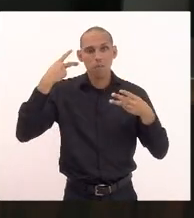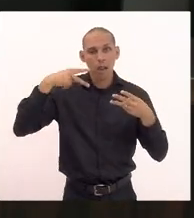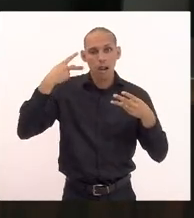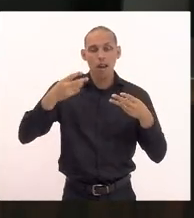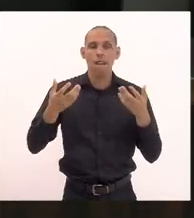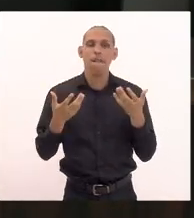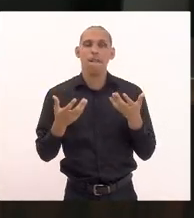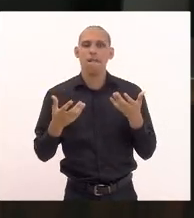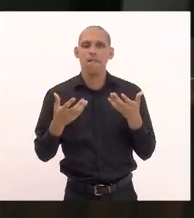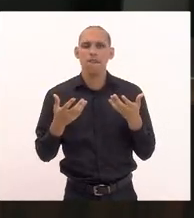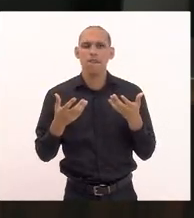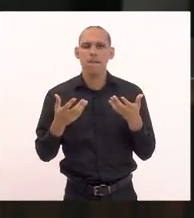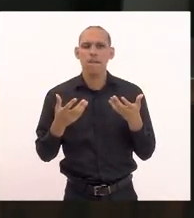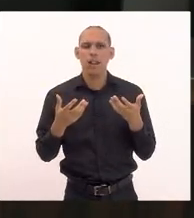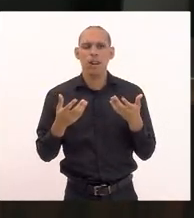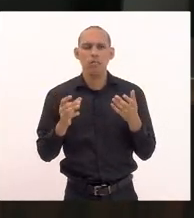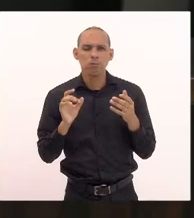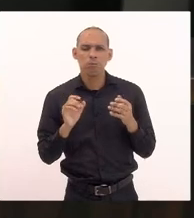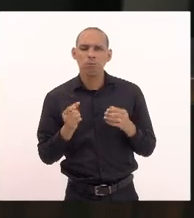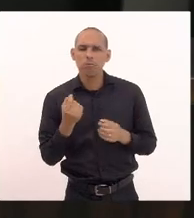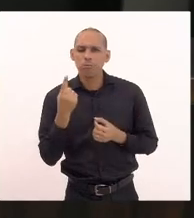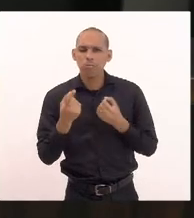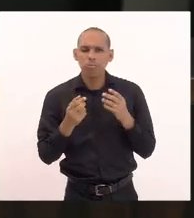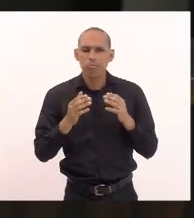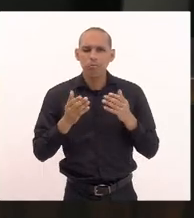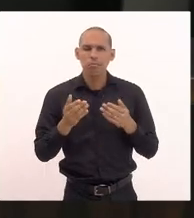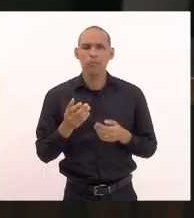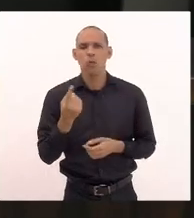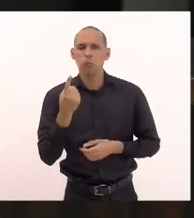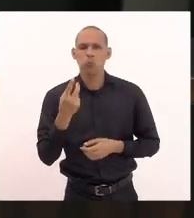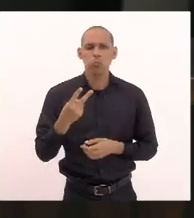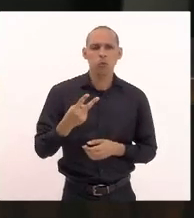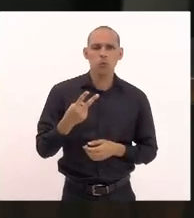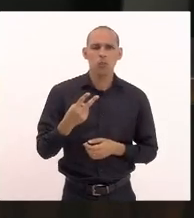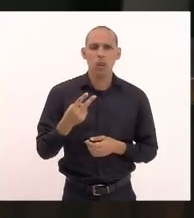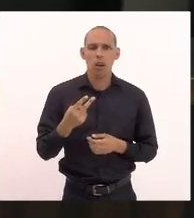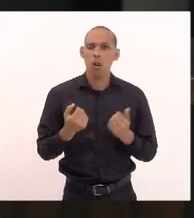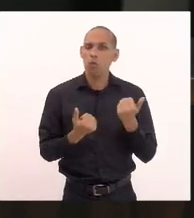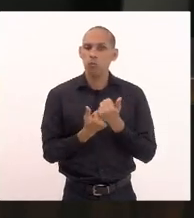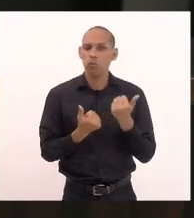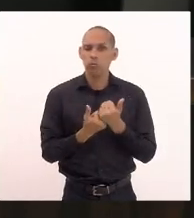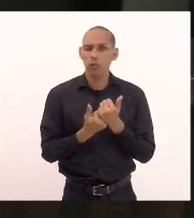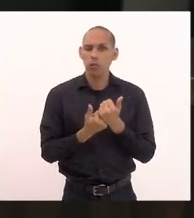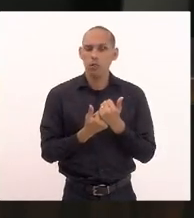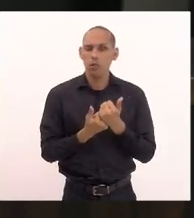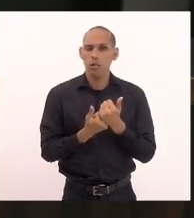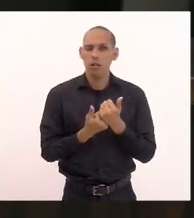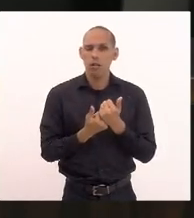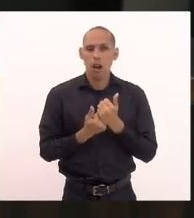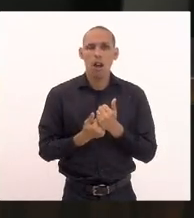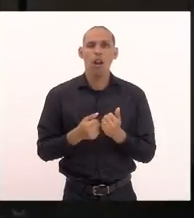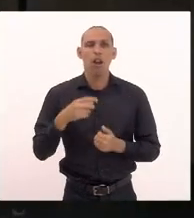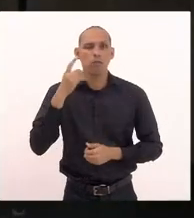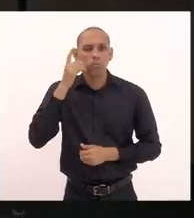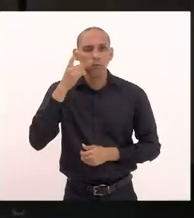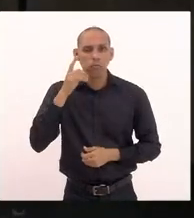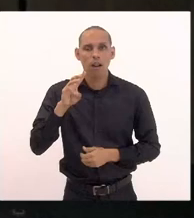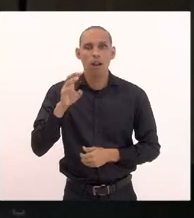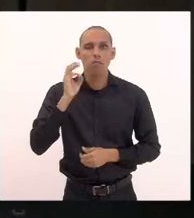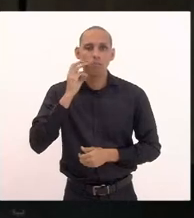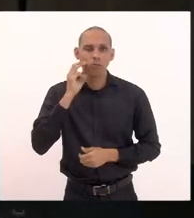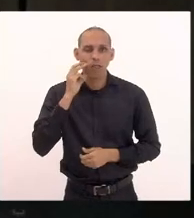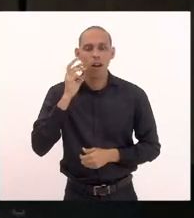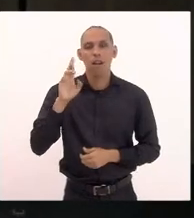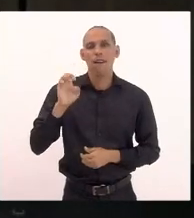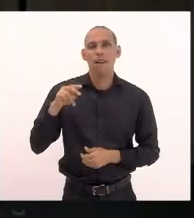queiram excepcionalizar um ou dois, então, coautoria dos projetos. Deputado Valdeque Carneiro, deputada